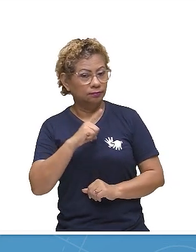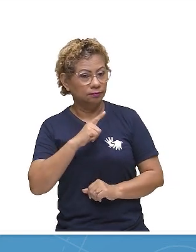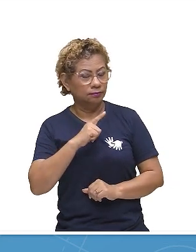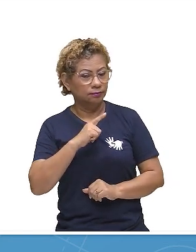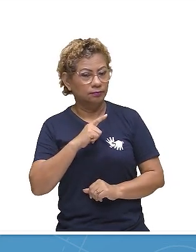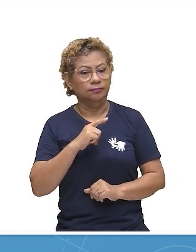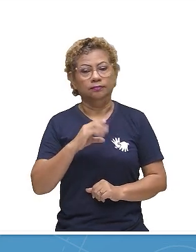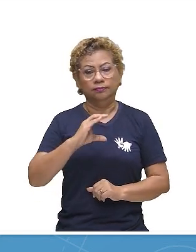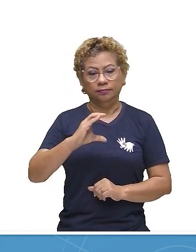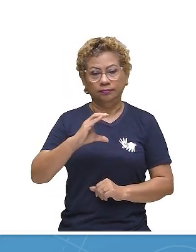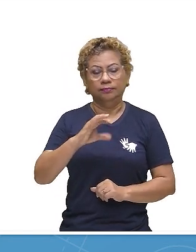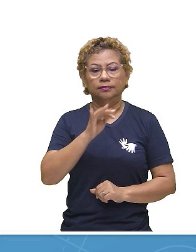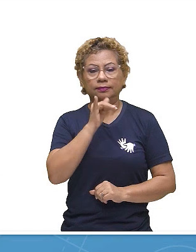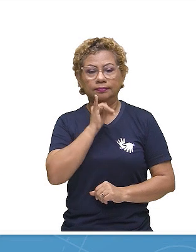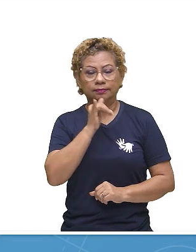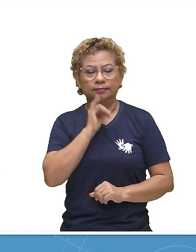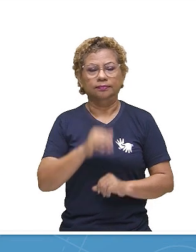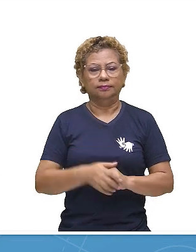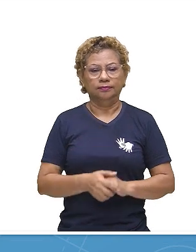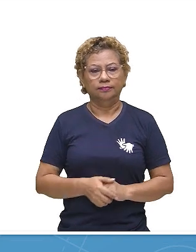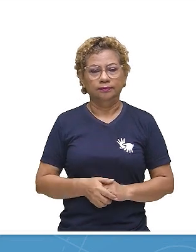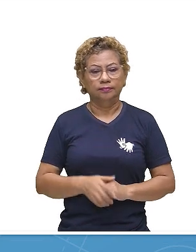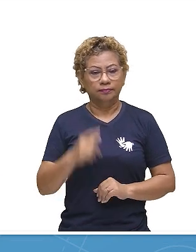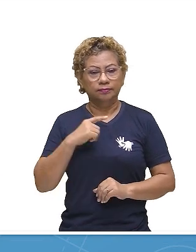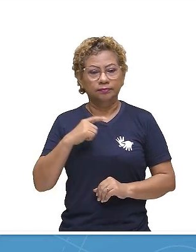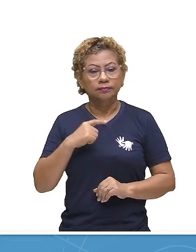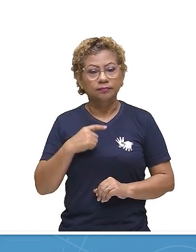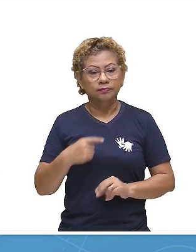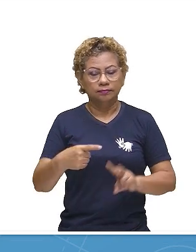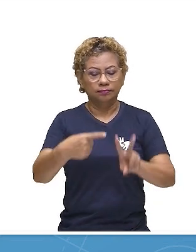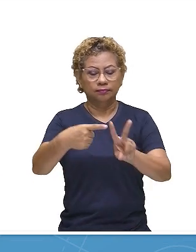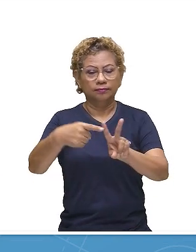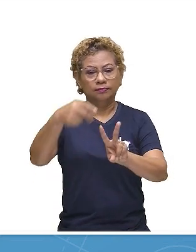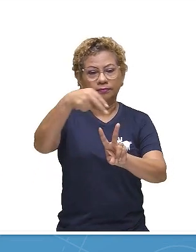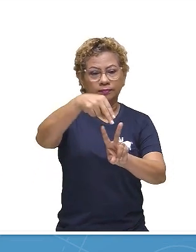aqui, sobre n raiz de B,